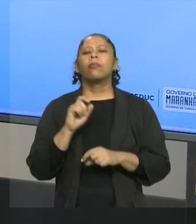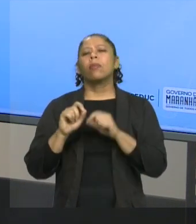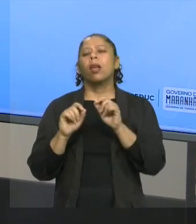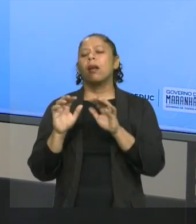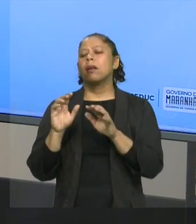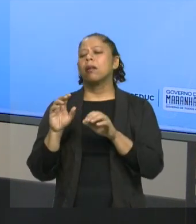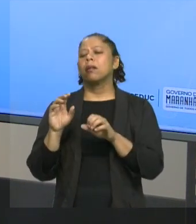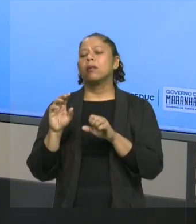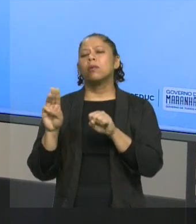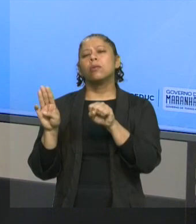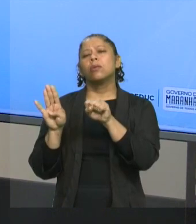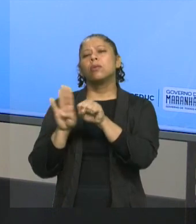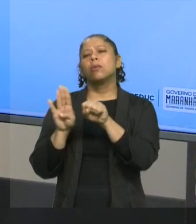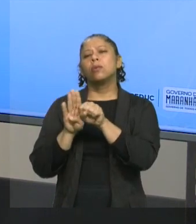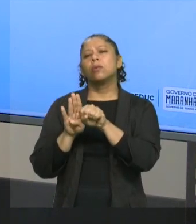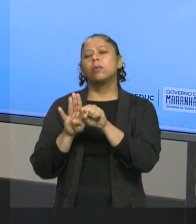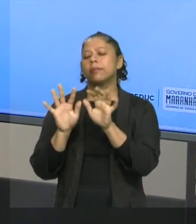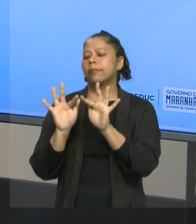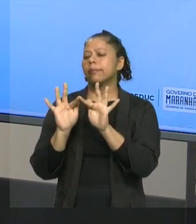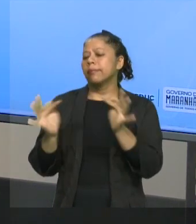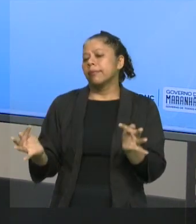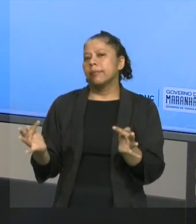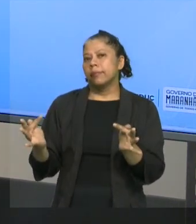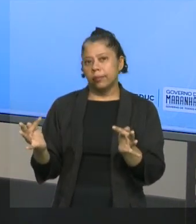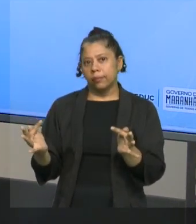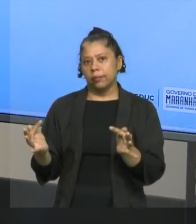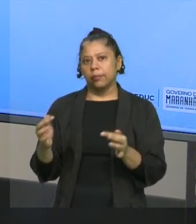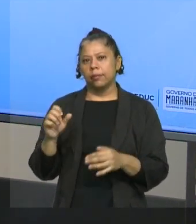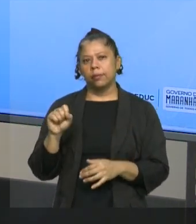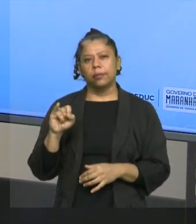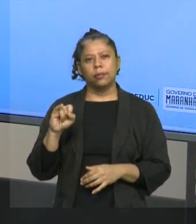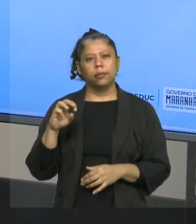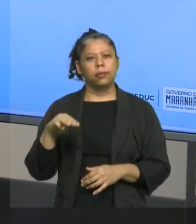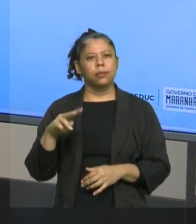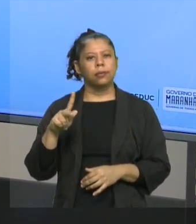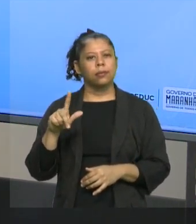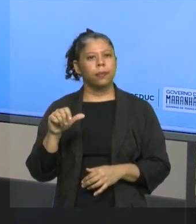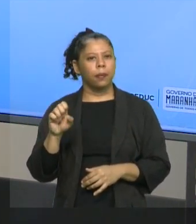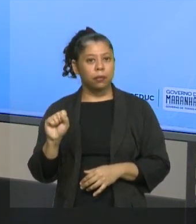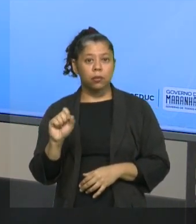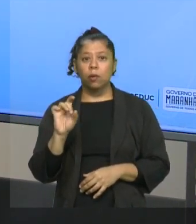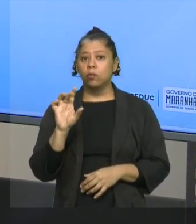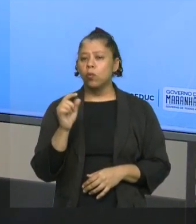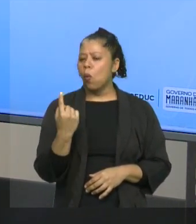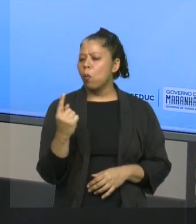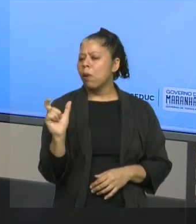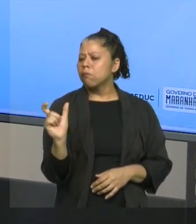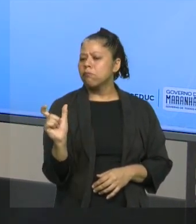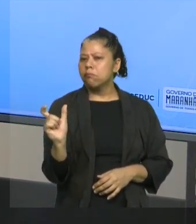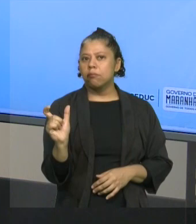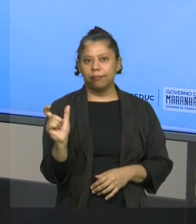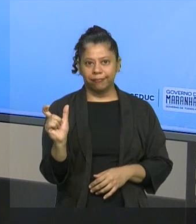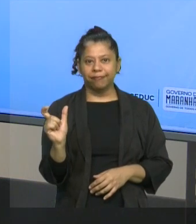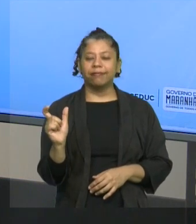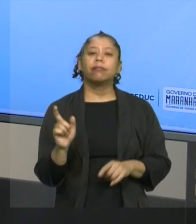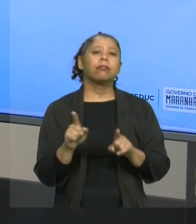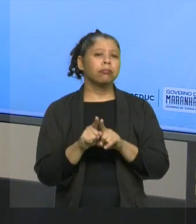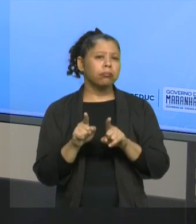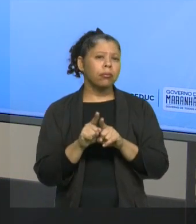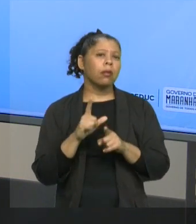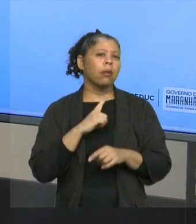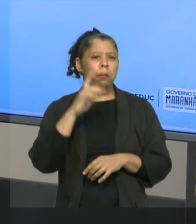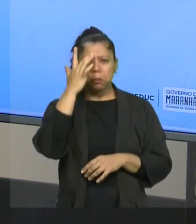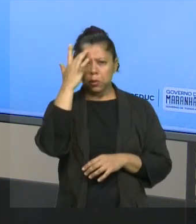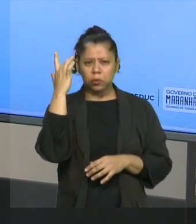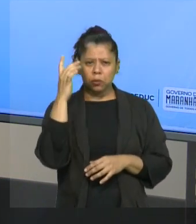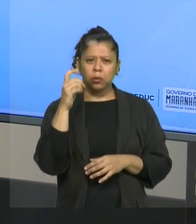simples são aqueles formados por uma só palavra. Você também vai encontrar autores